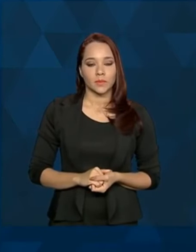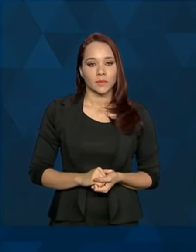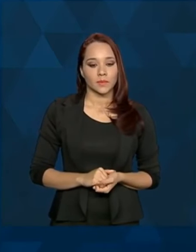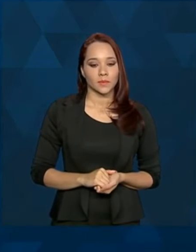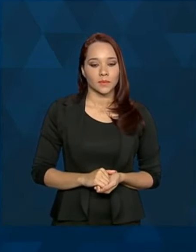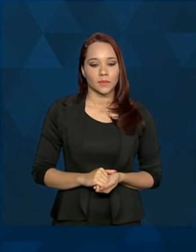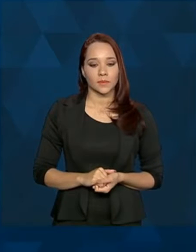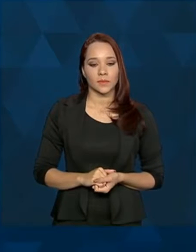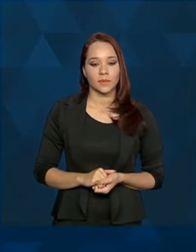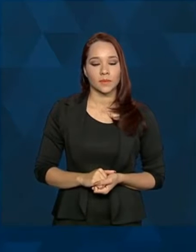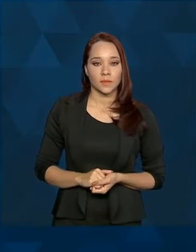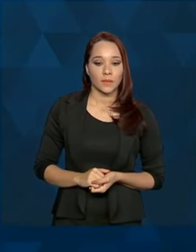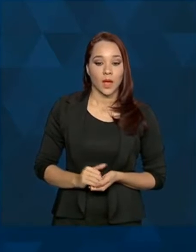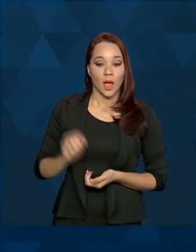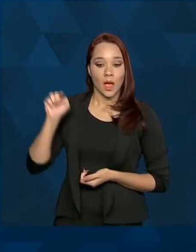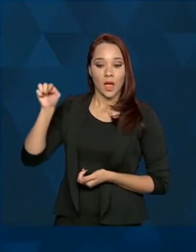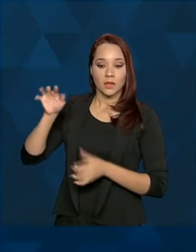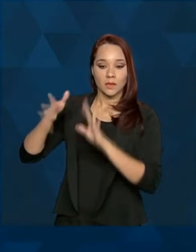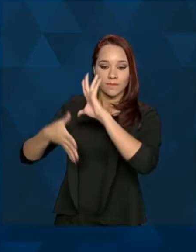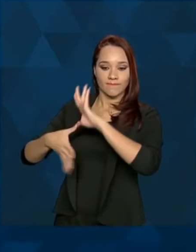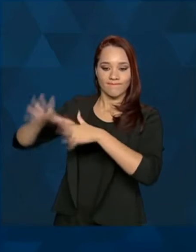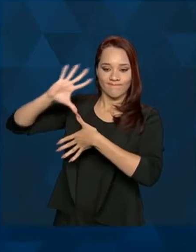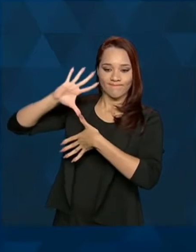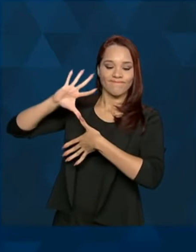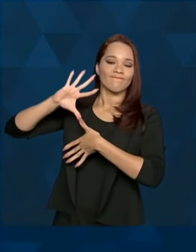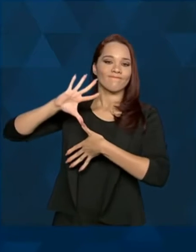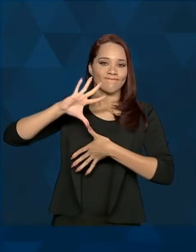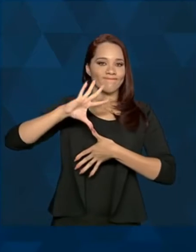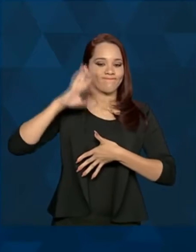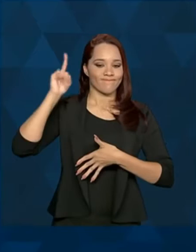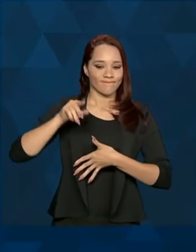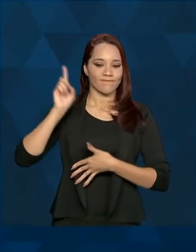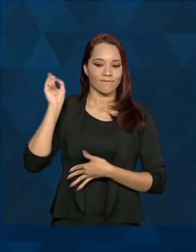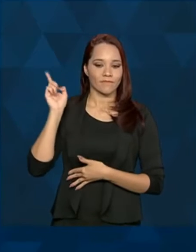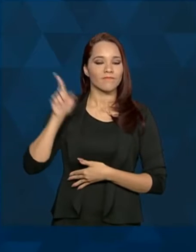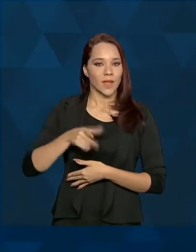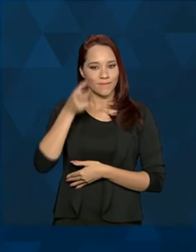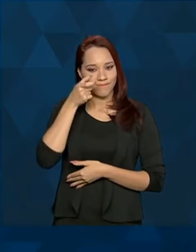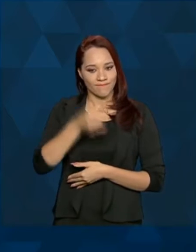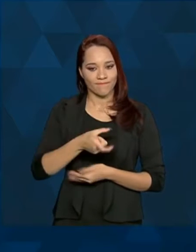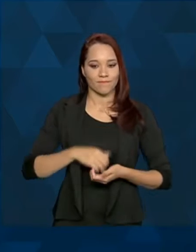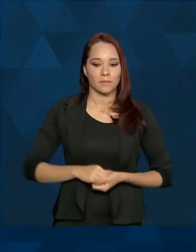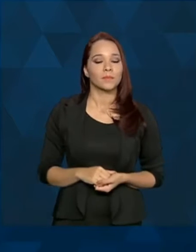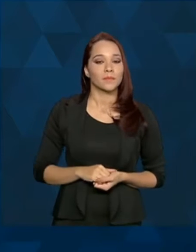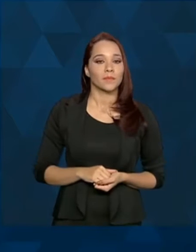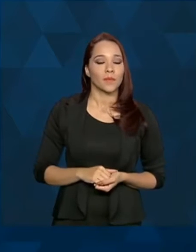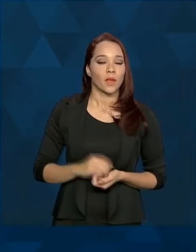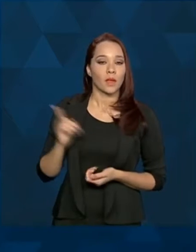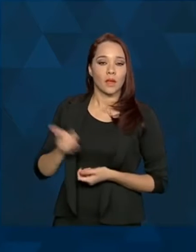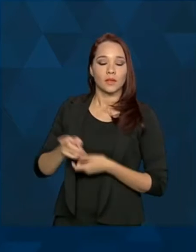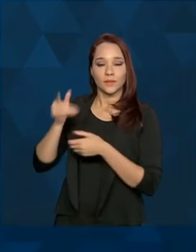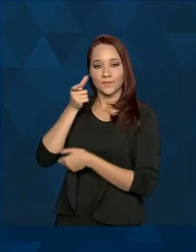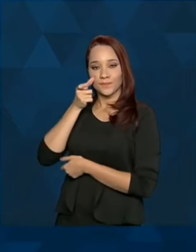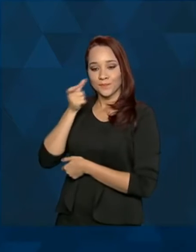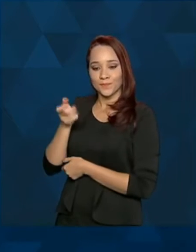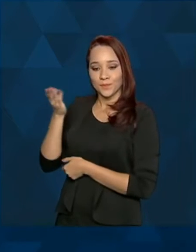pode ir passando. Esse dado, eu acho um dado bastante interessante, né? Esse dado, ele mostra os números